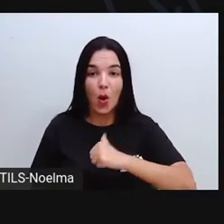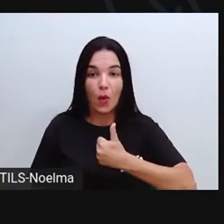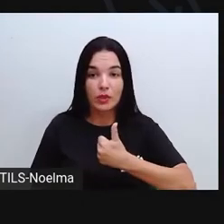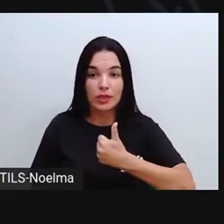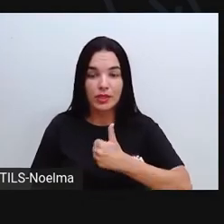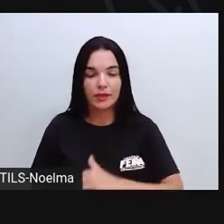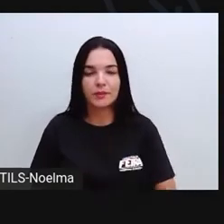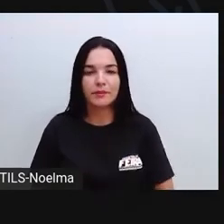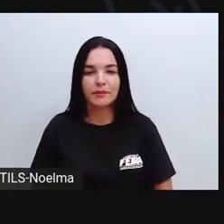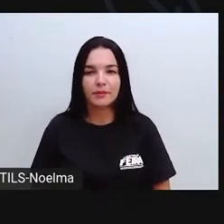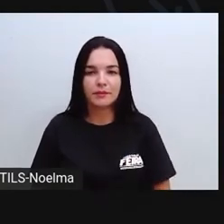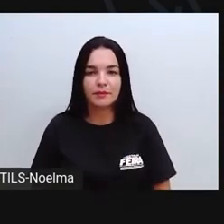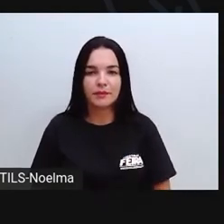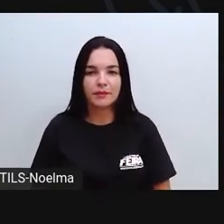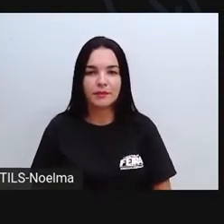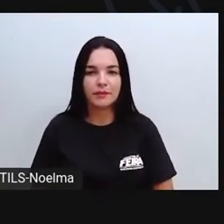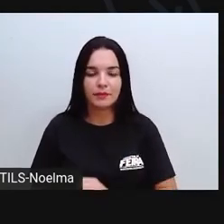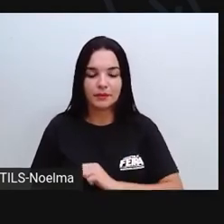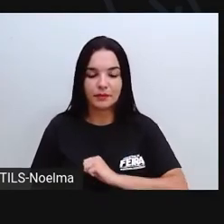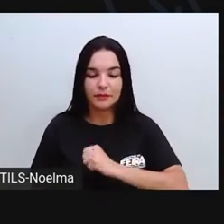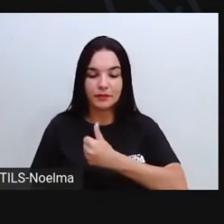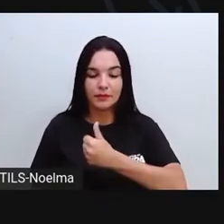há 11